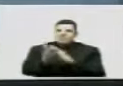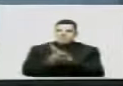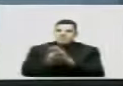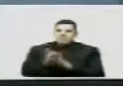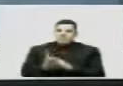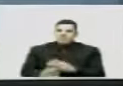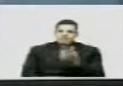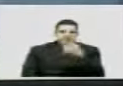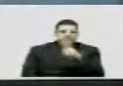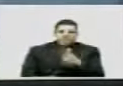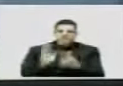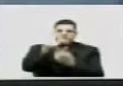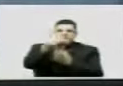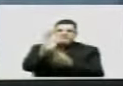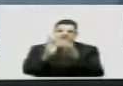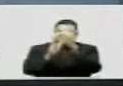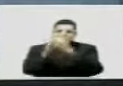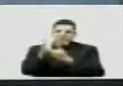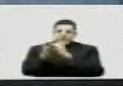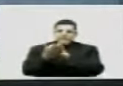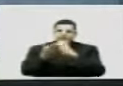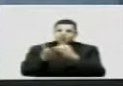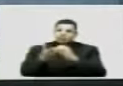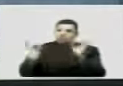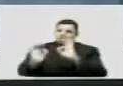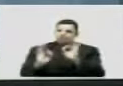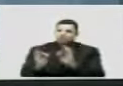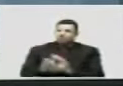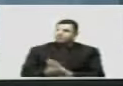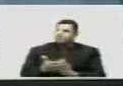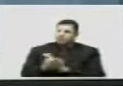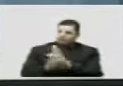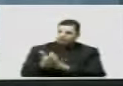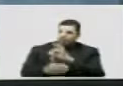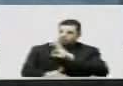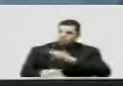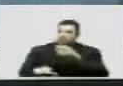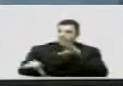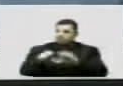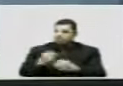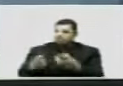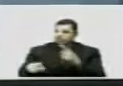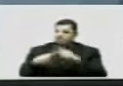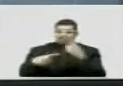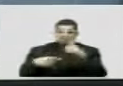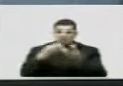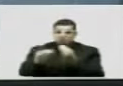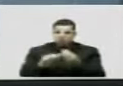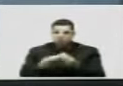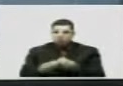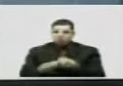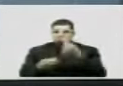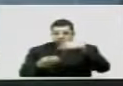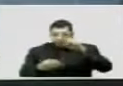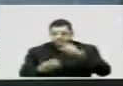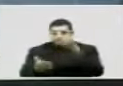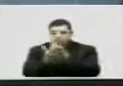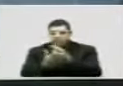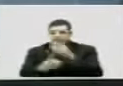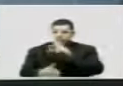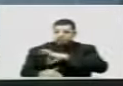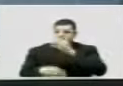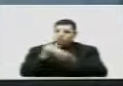graciosamente, não publicou no Diário Oficial os atos da formatura e continua